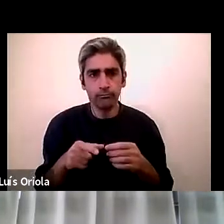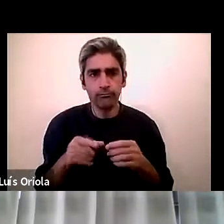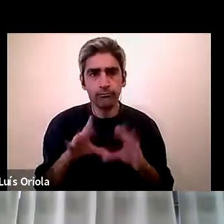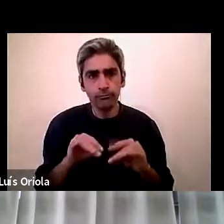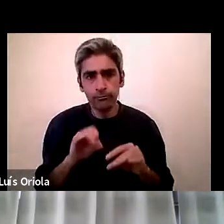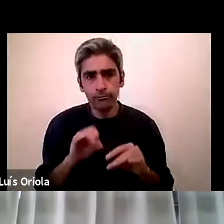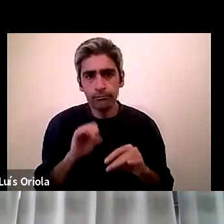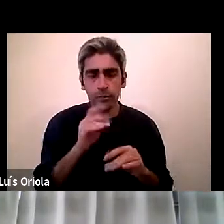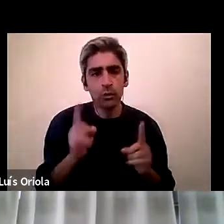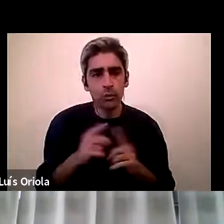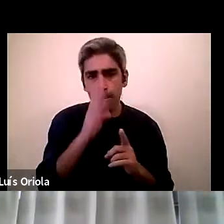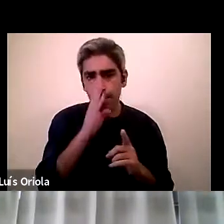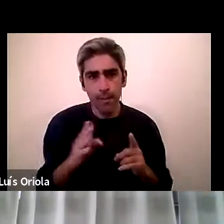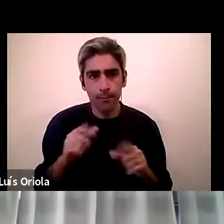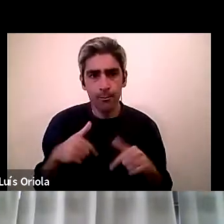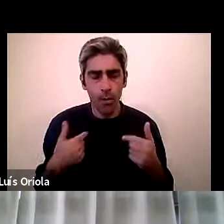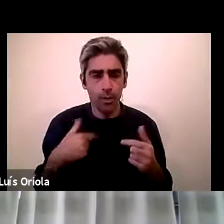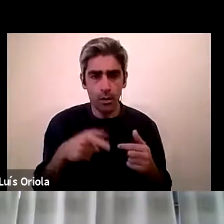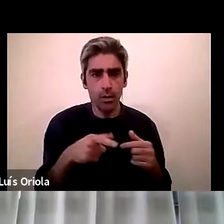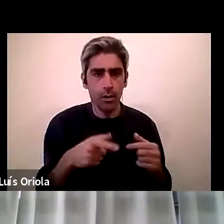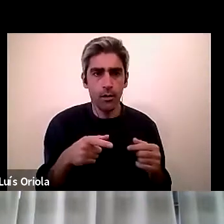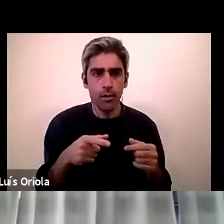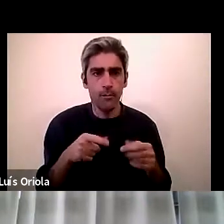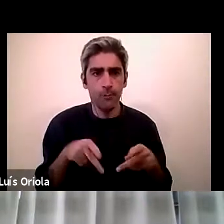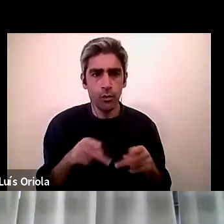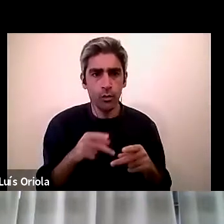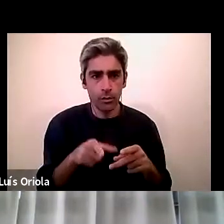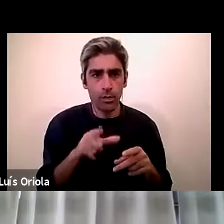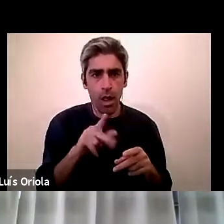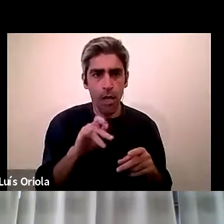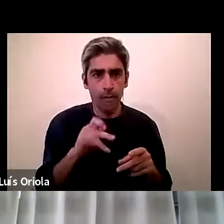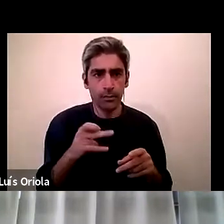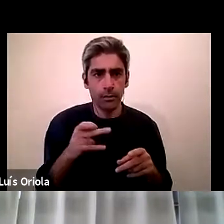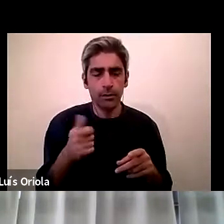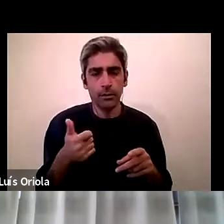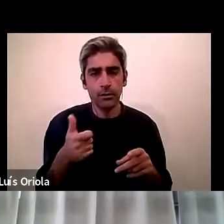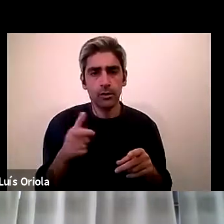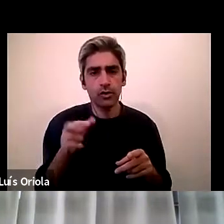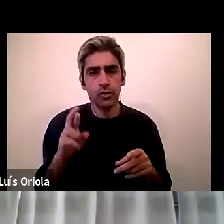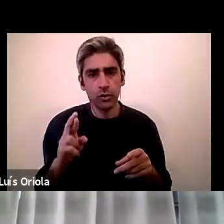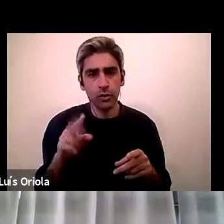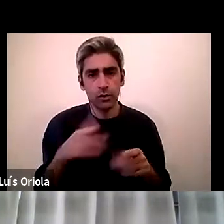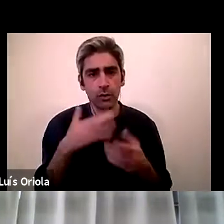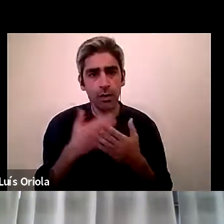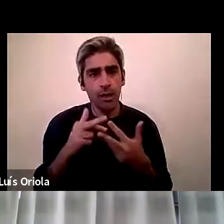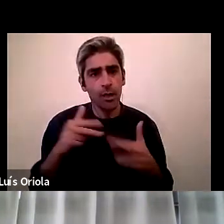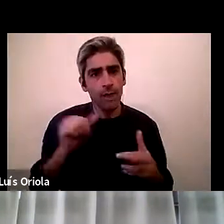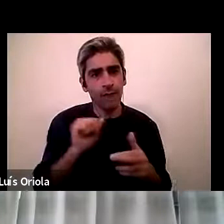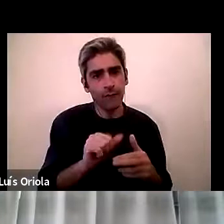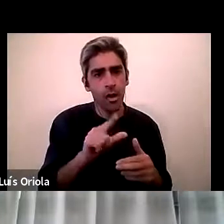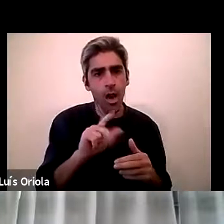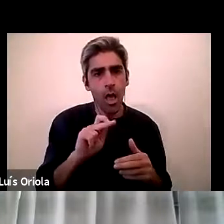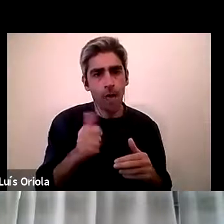em síntese, a aplicação da própria a metodologia do LabX, a metodologia que confere o DNA ao LabX,